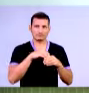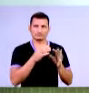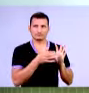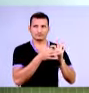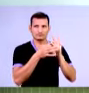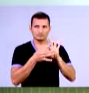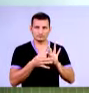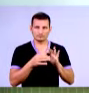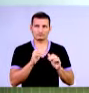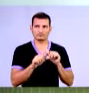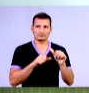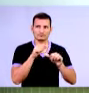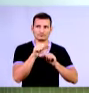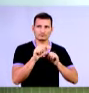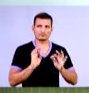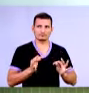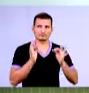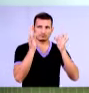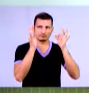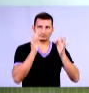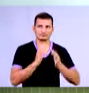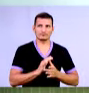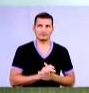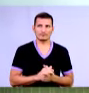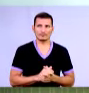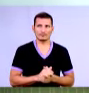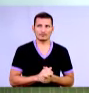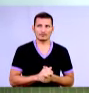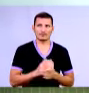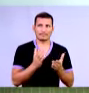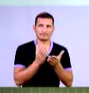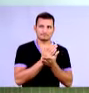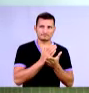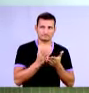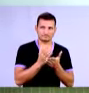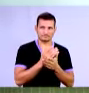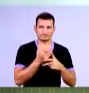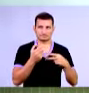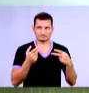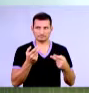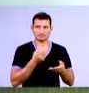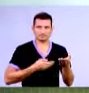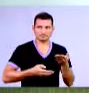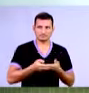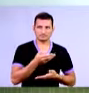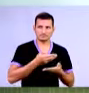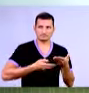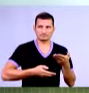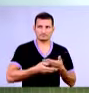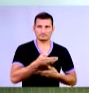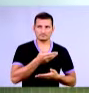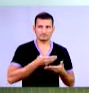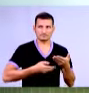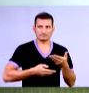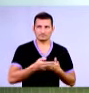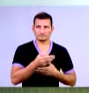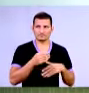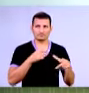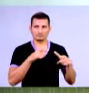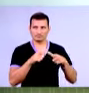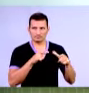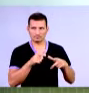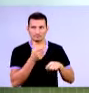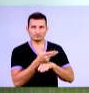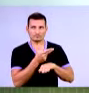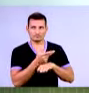nessa atualização tecnológica, né? E alguns aspectos relacionados com o trabalho com multimídia, o